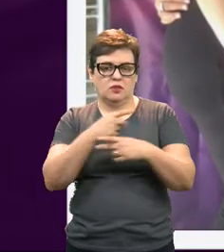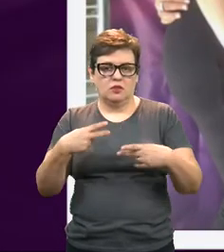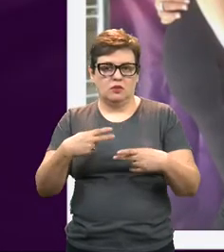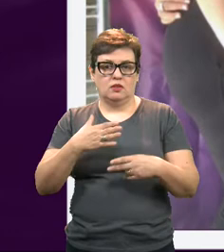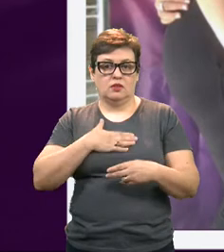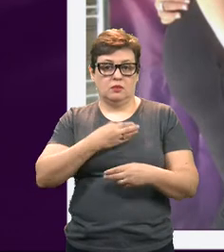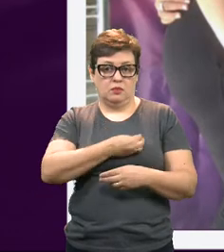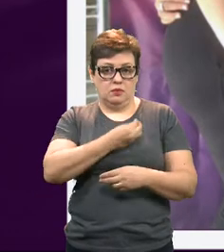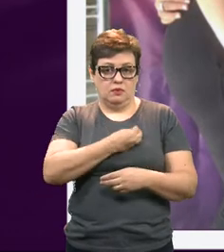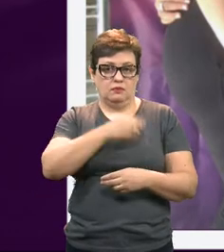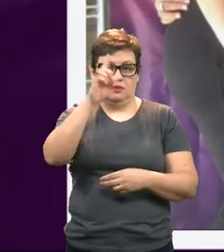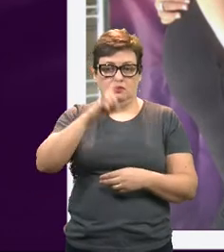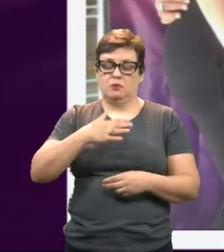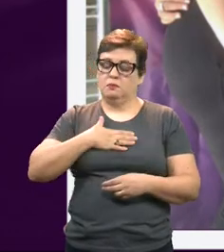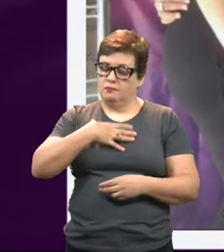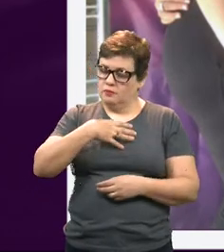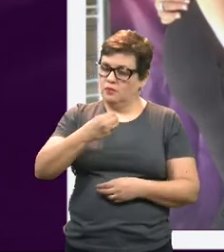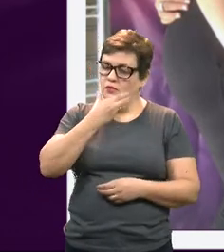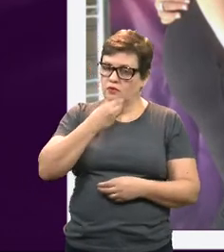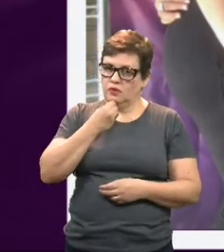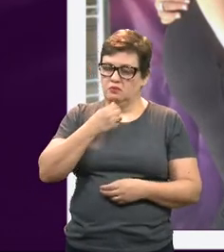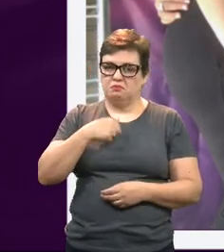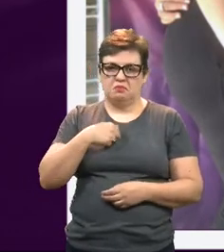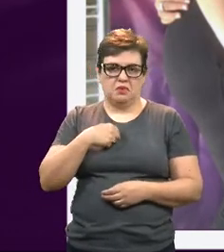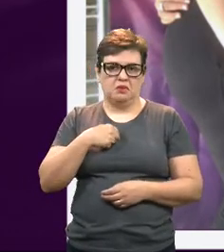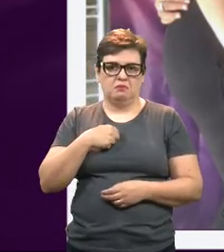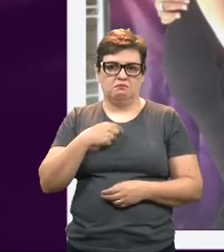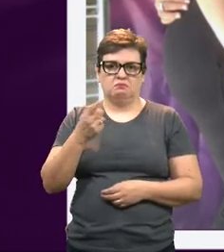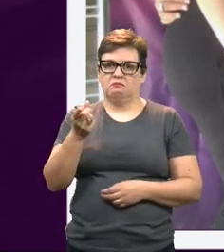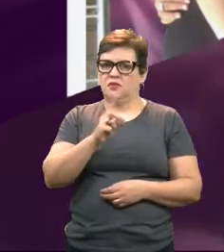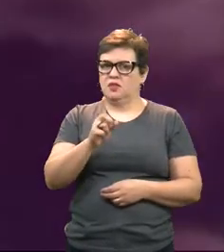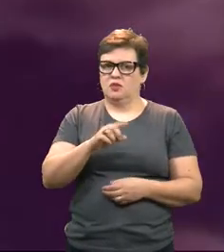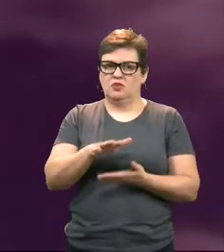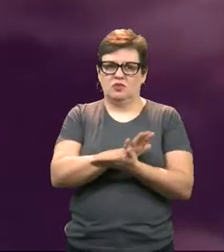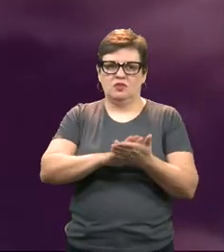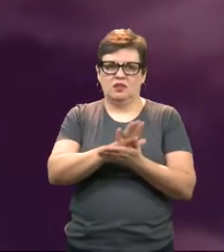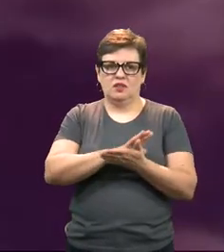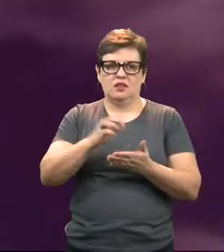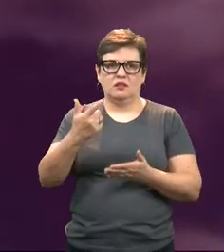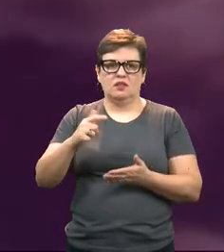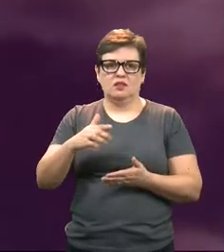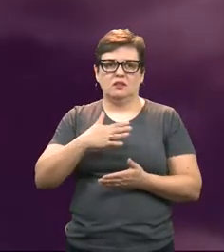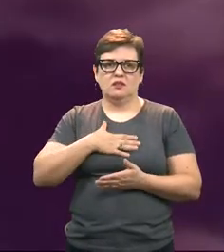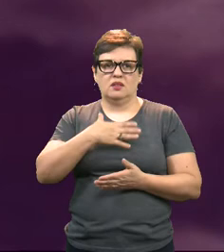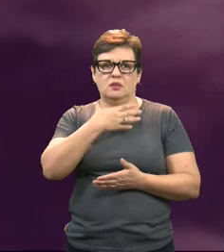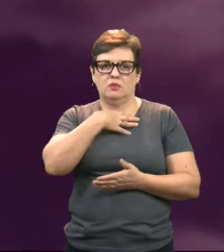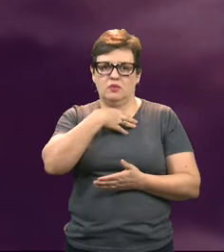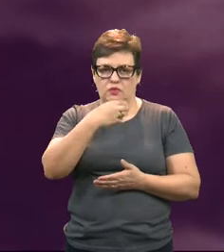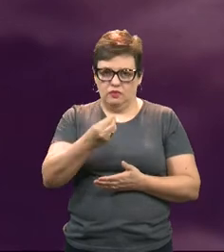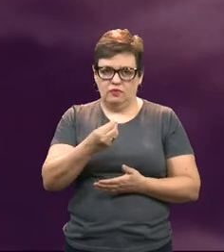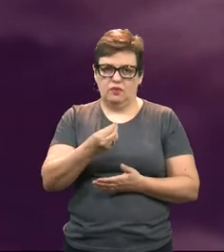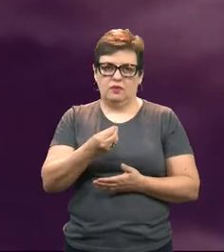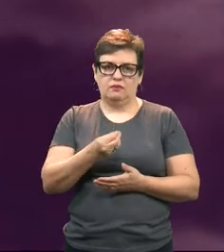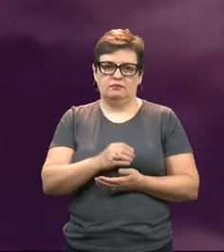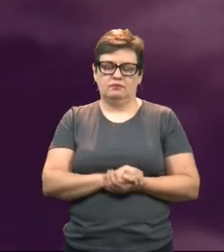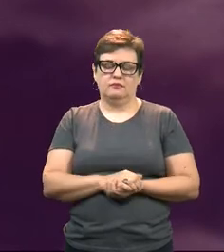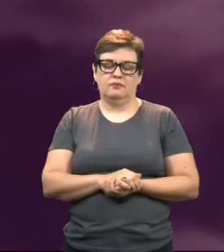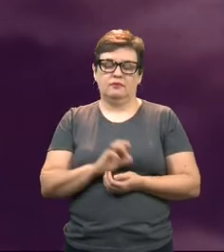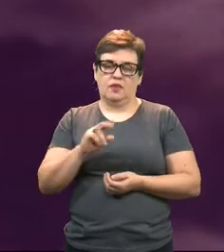filho. Na verdade, eu não sou ninguém sem o meu filho. Tenho certeza que a Nai não é nada sem os filhos dela